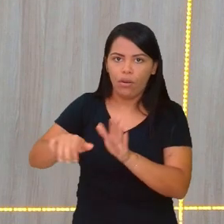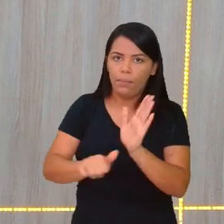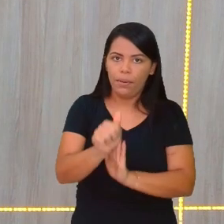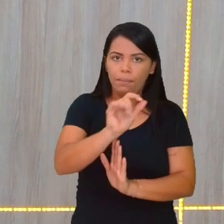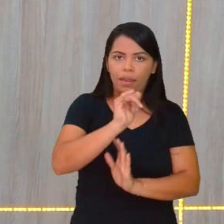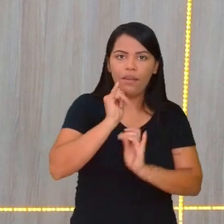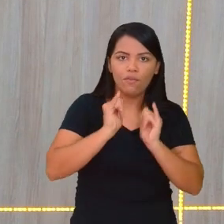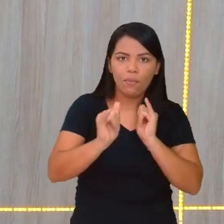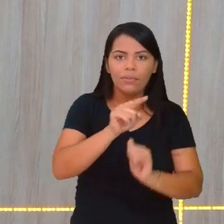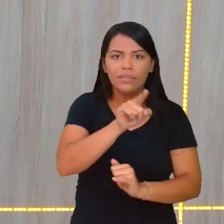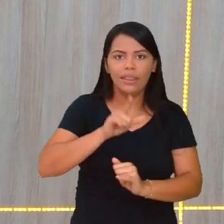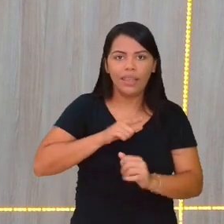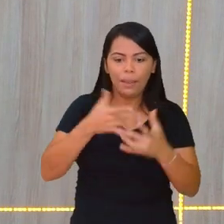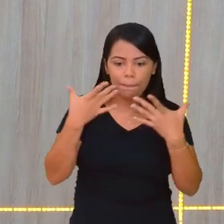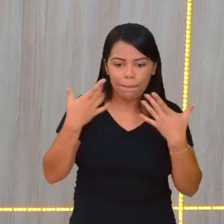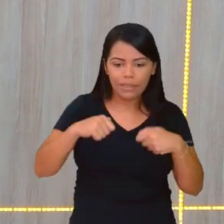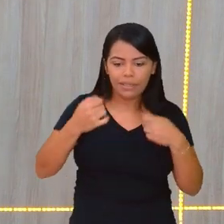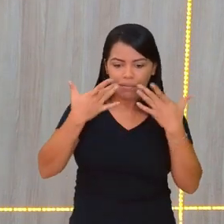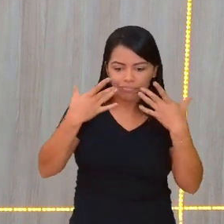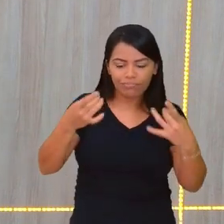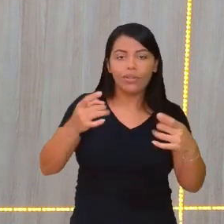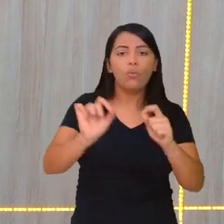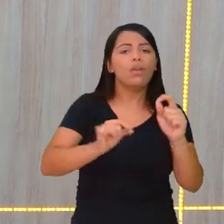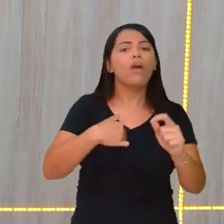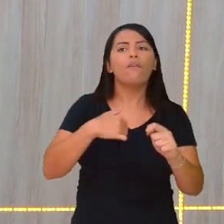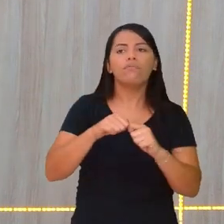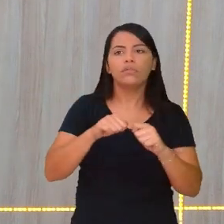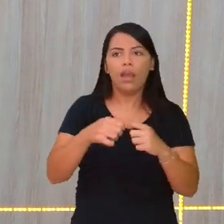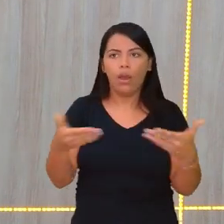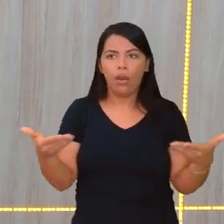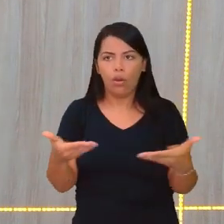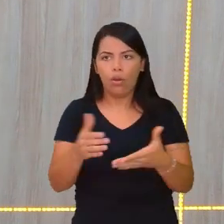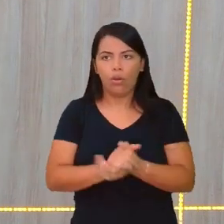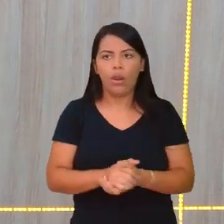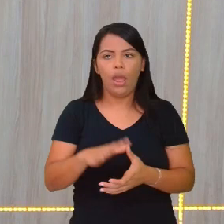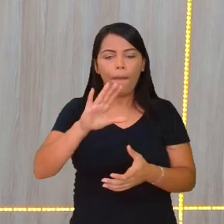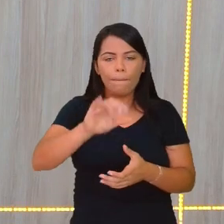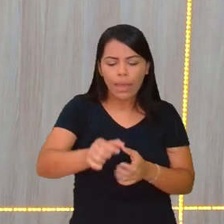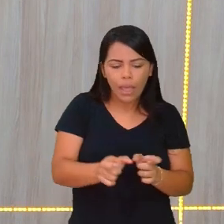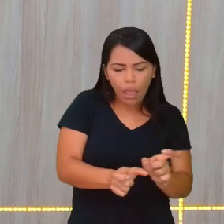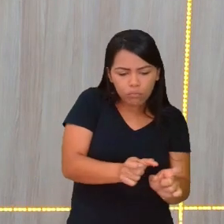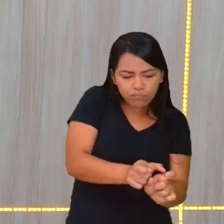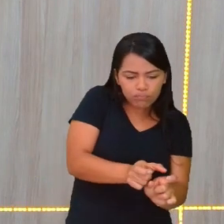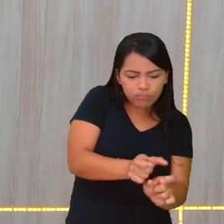informação que você tem que destacar. Foi que eu fiz aqui, ó. Botei a setinha